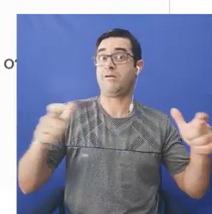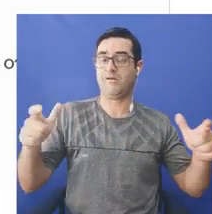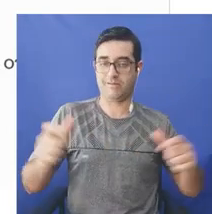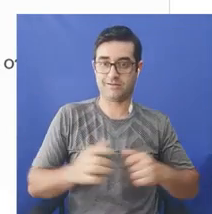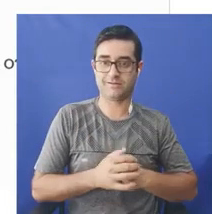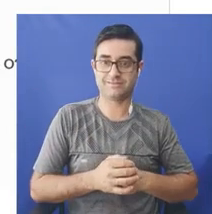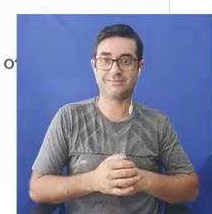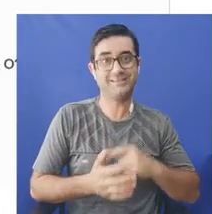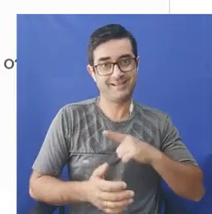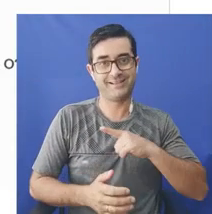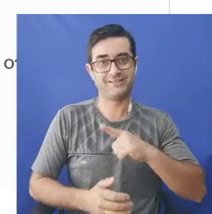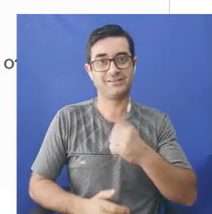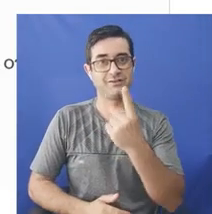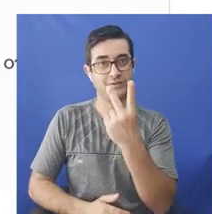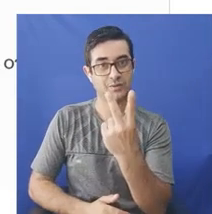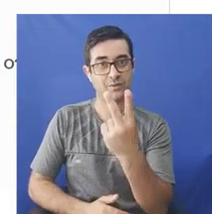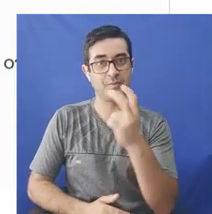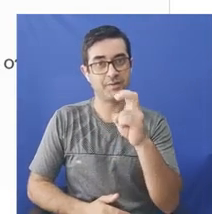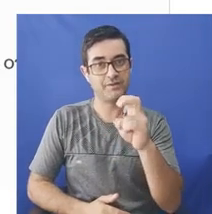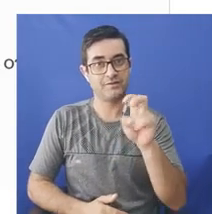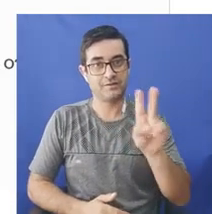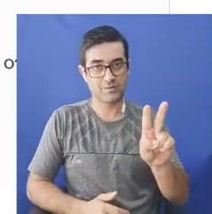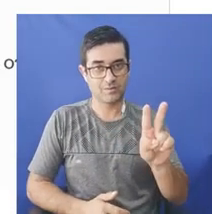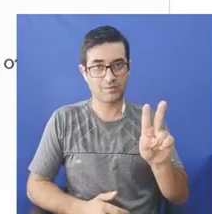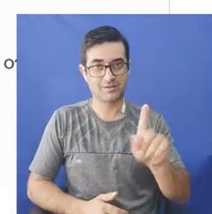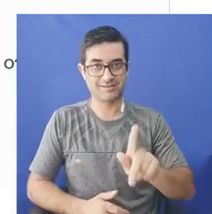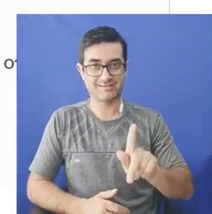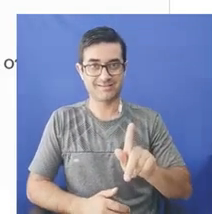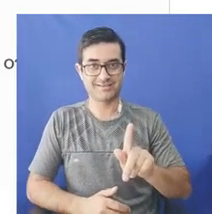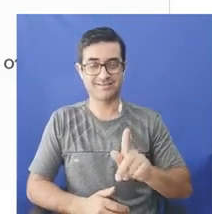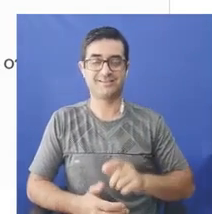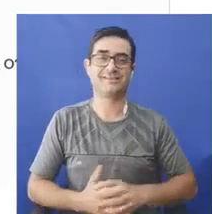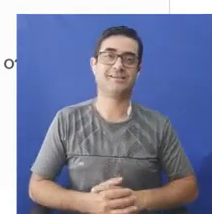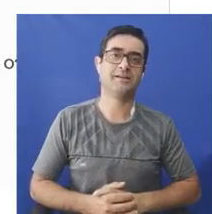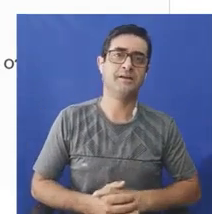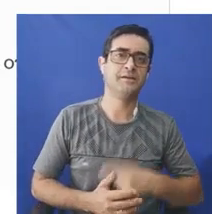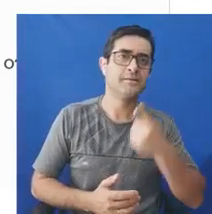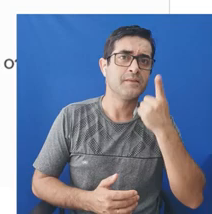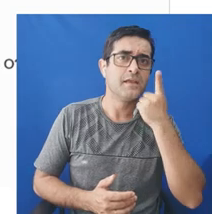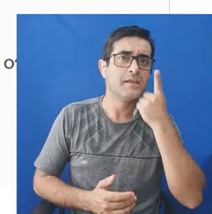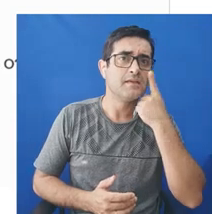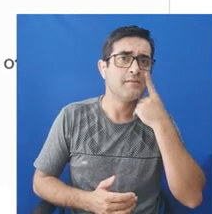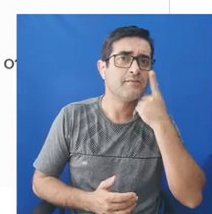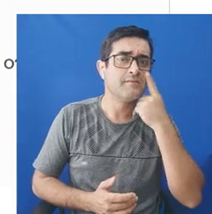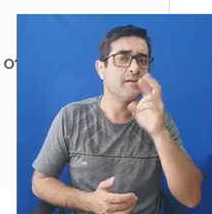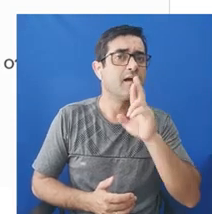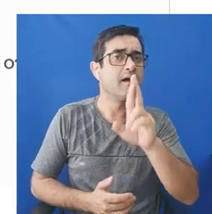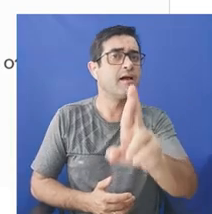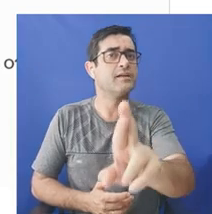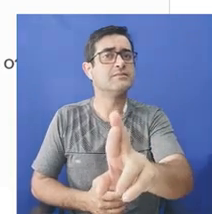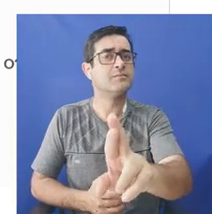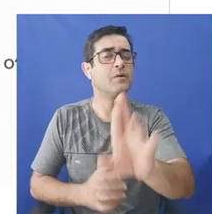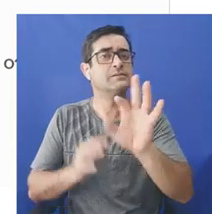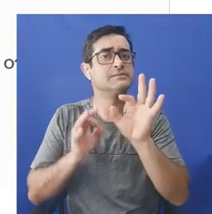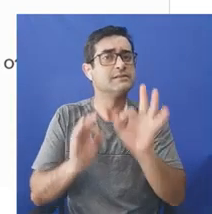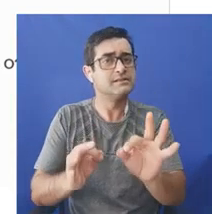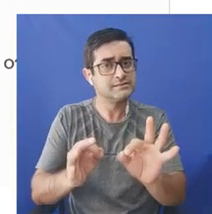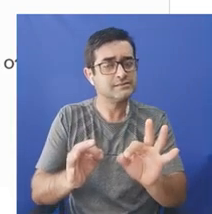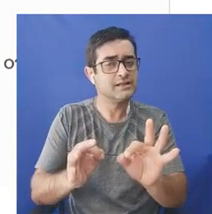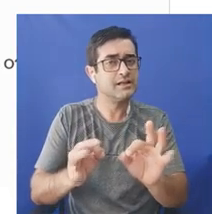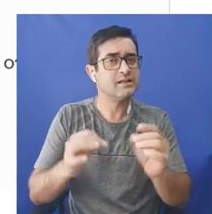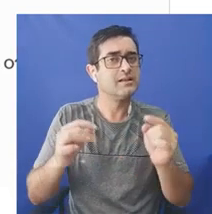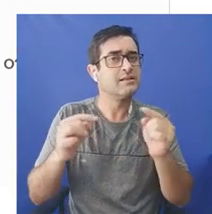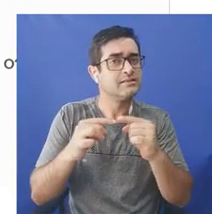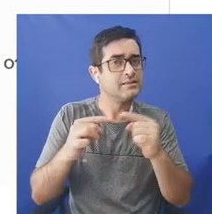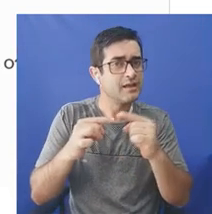tenho 252. Vocês precisam ver se a resposta de vocês